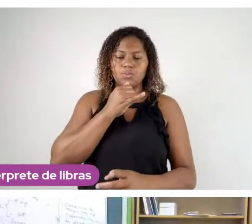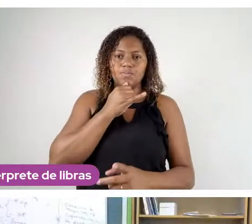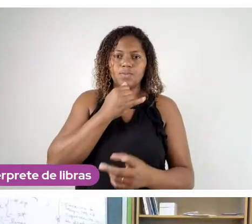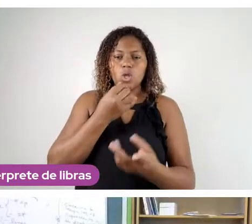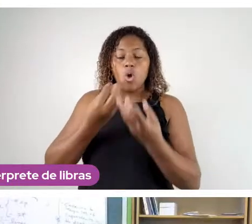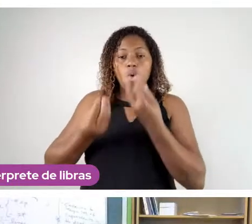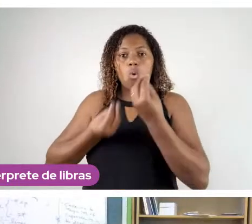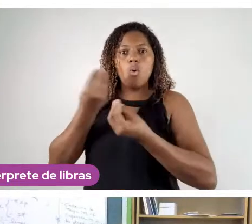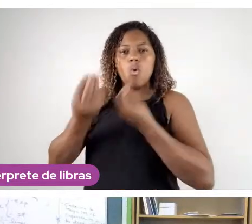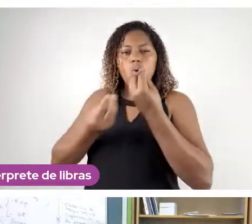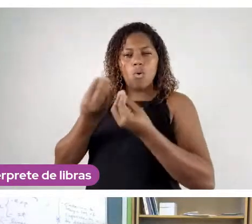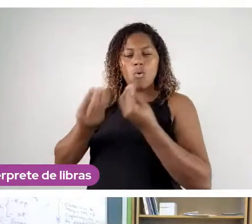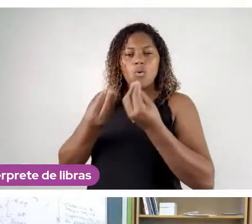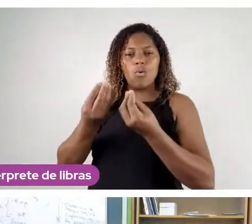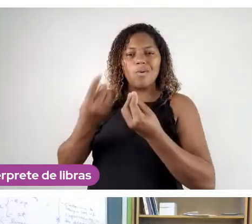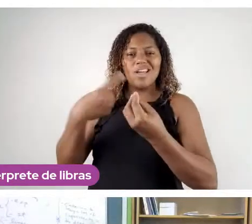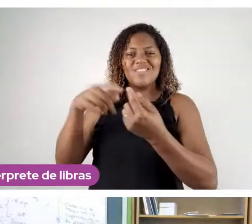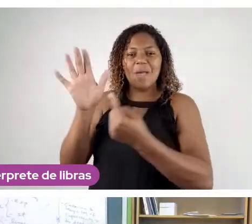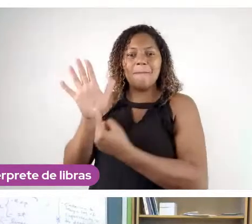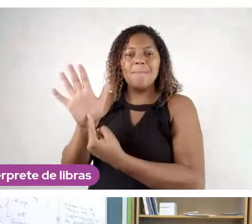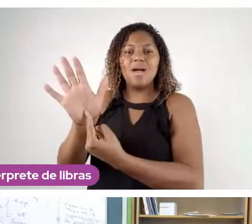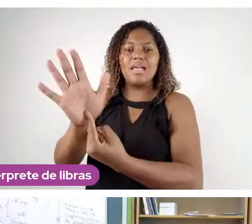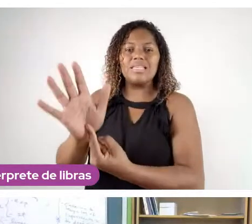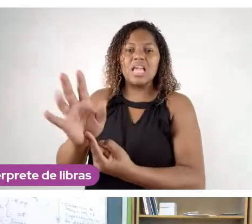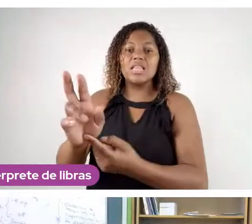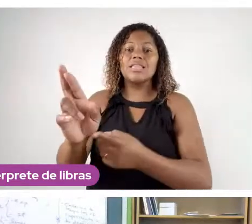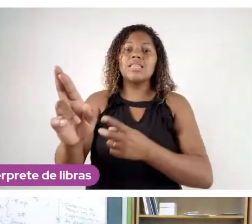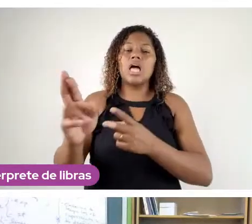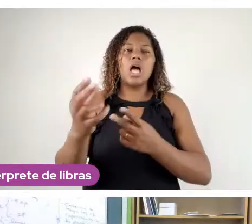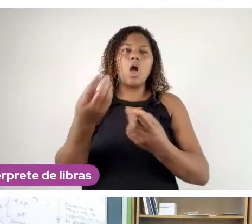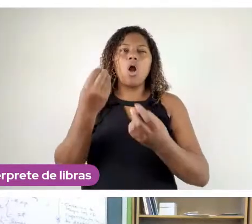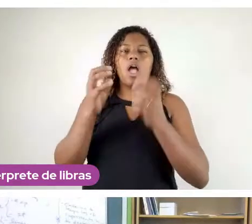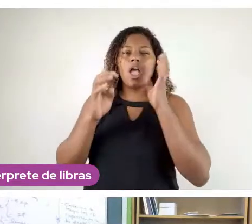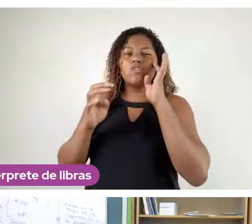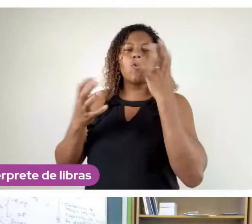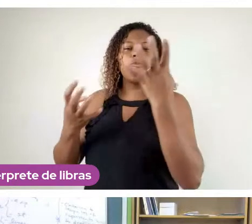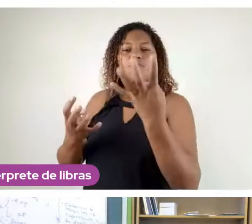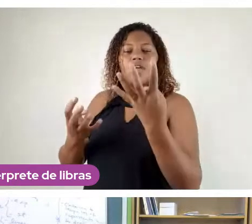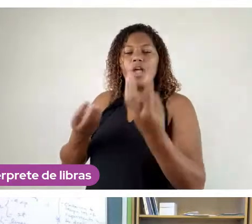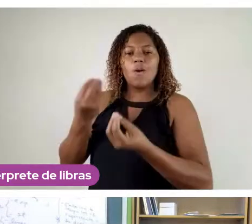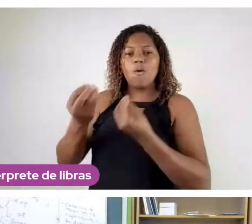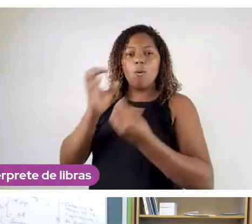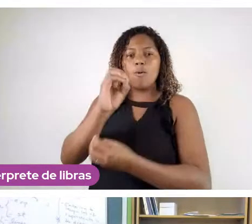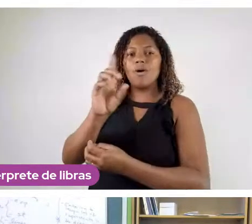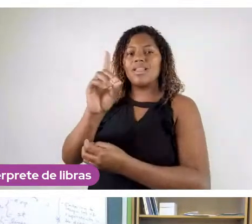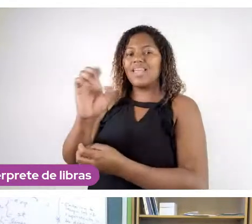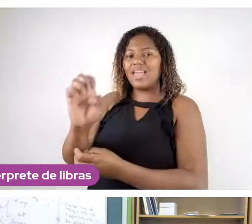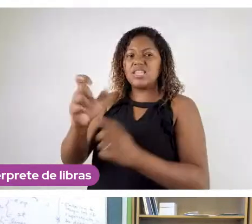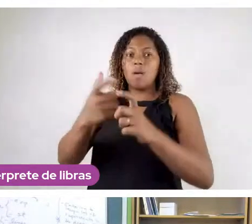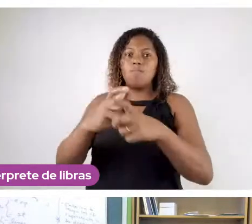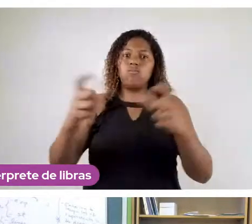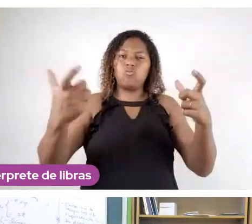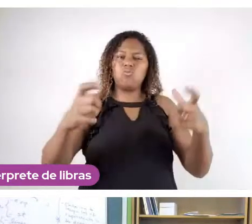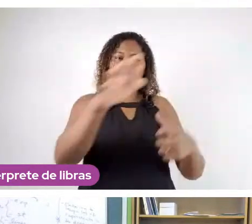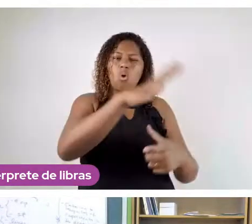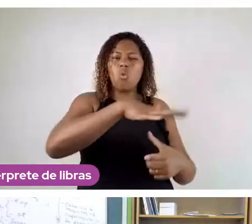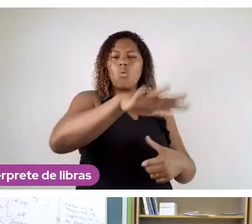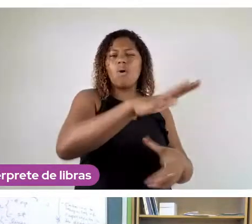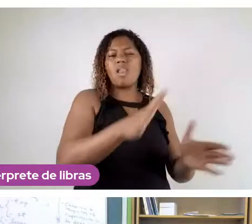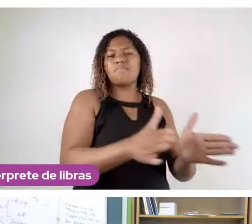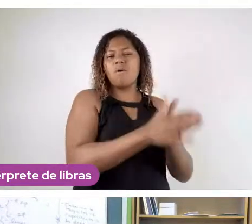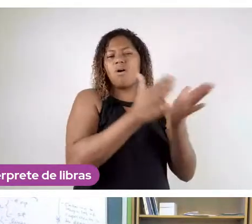aqui poderia ser a solução para um dos ODSs crescentes em várias regiões pobres, né, ou